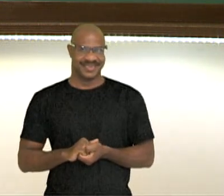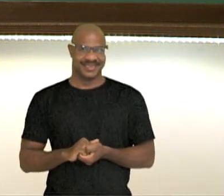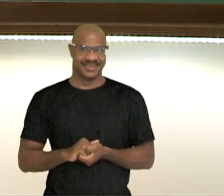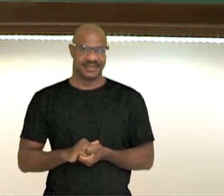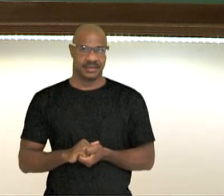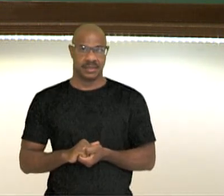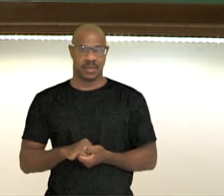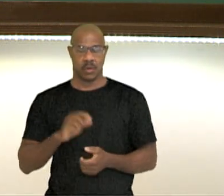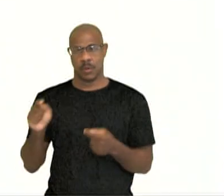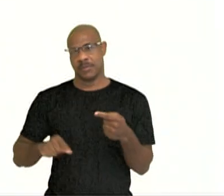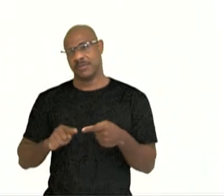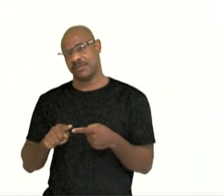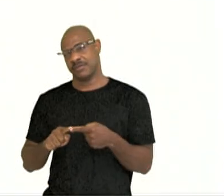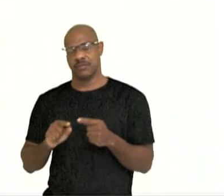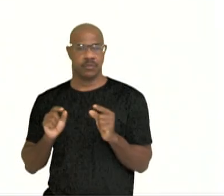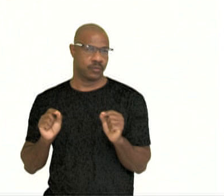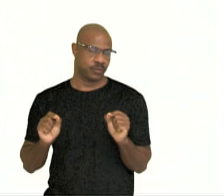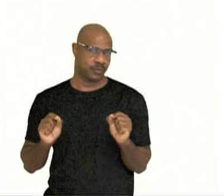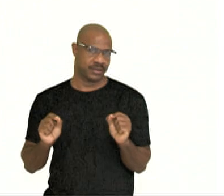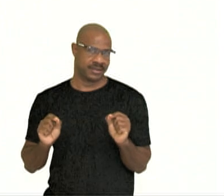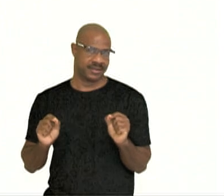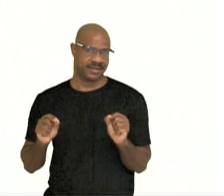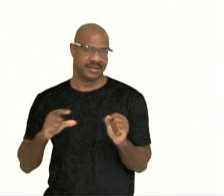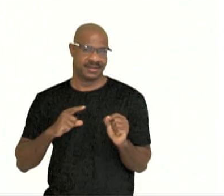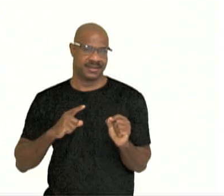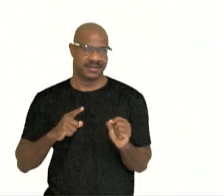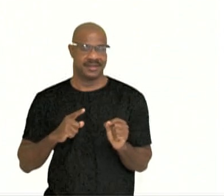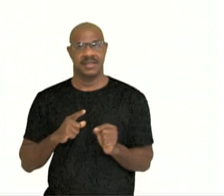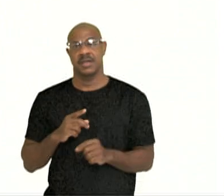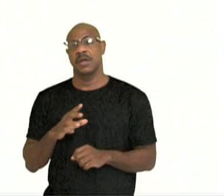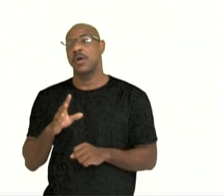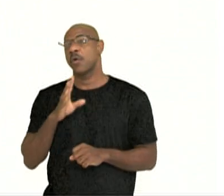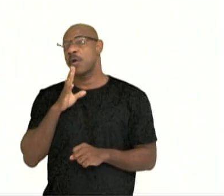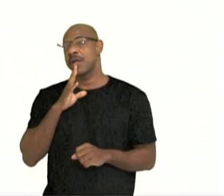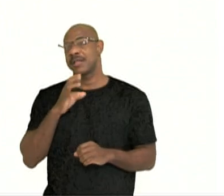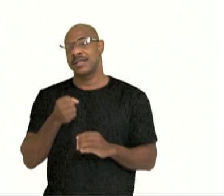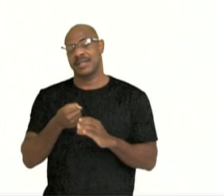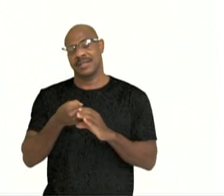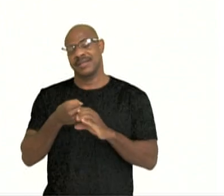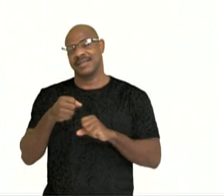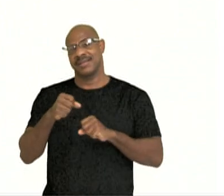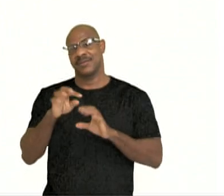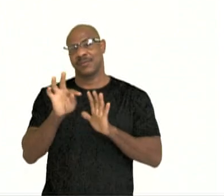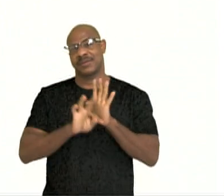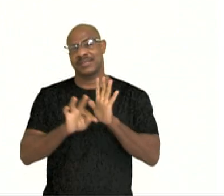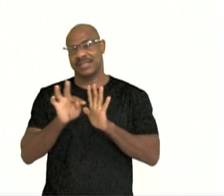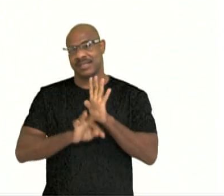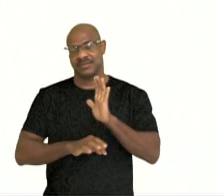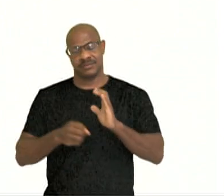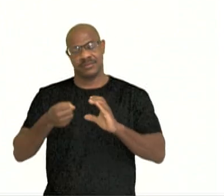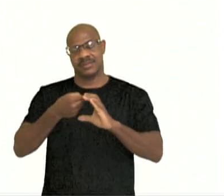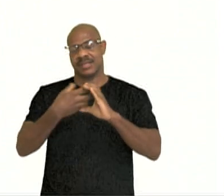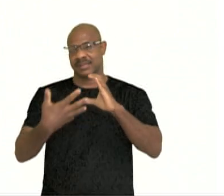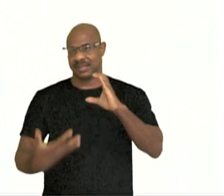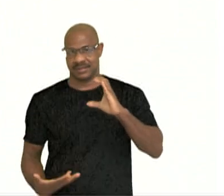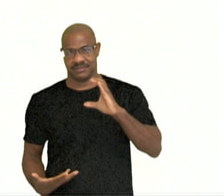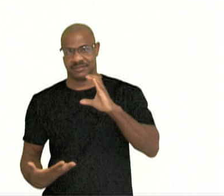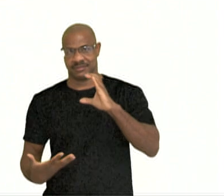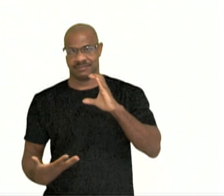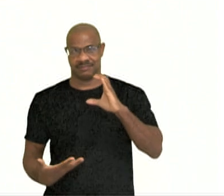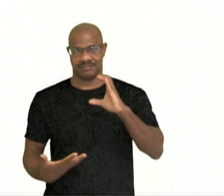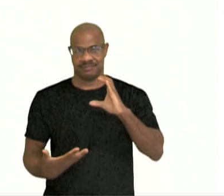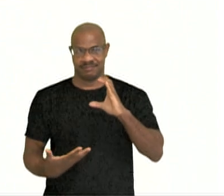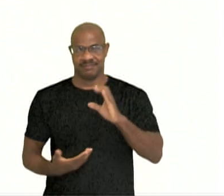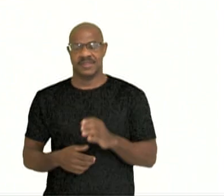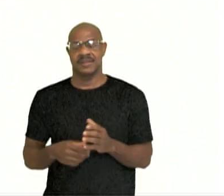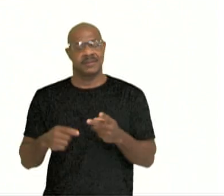Nossos objetivos são conhecer o texto dramático e suas características, conhecer o autor Gil Vicente, ler